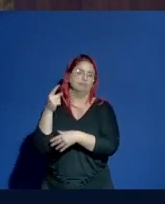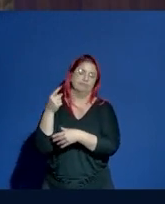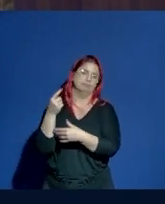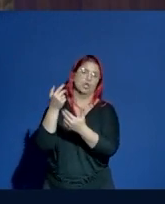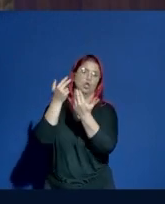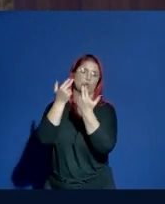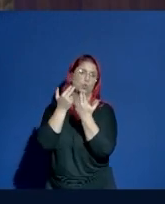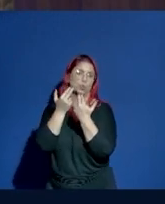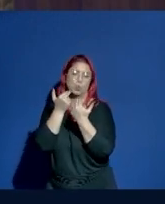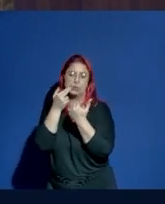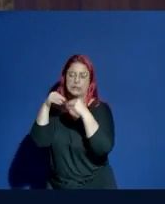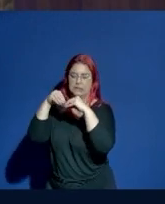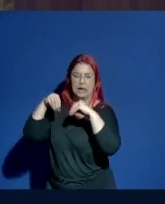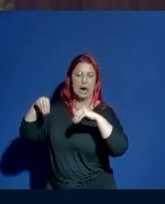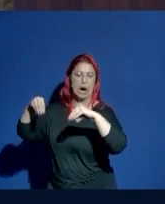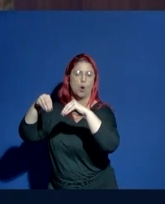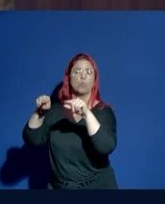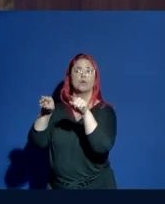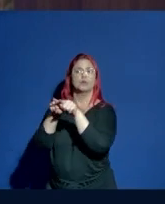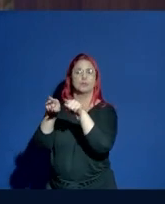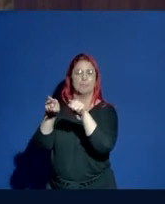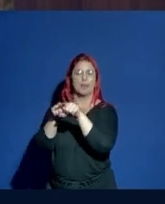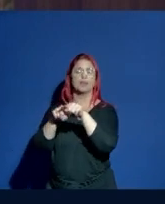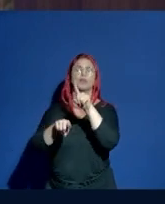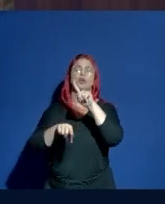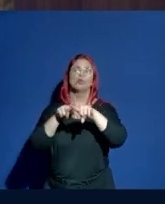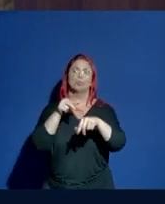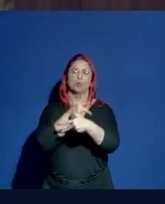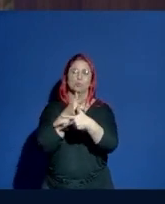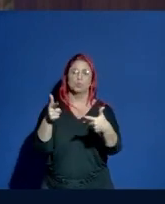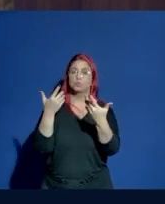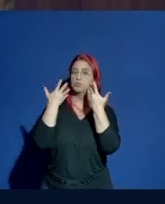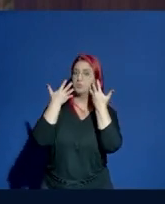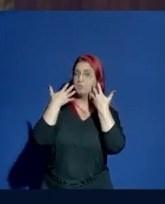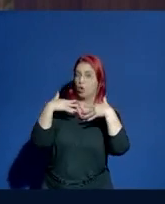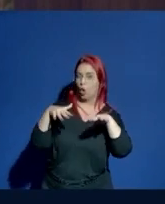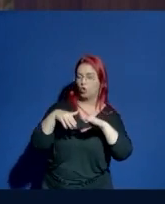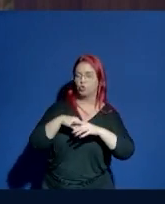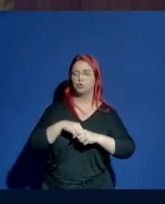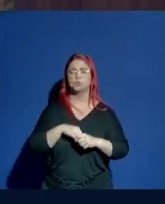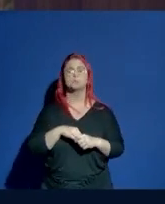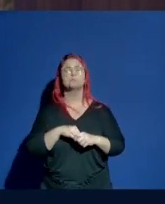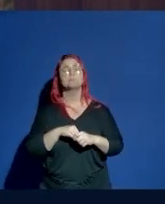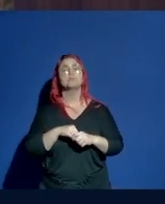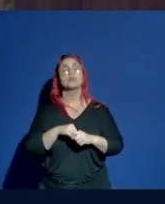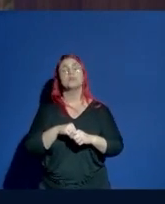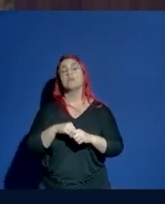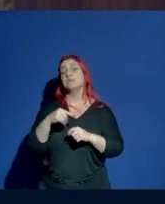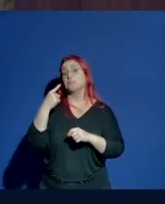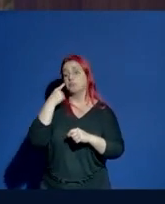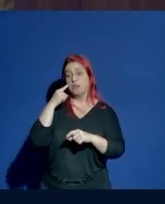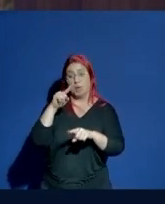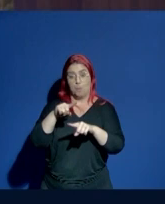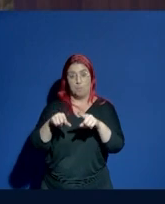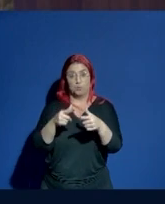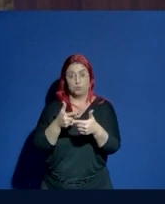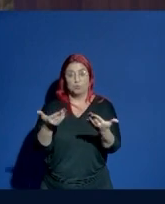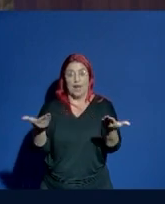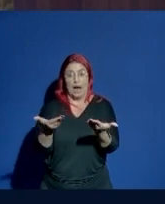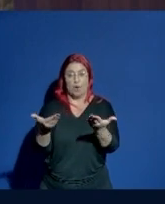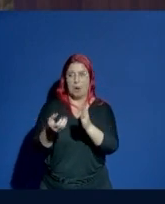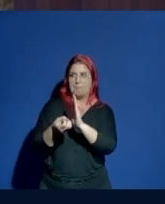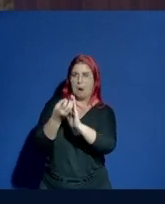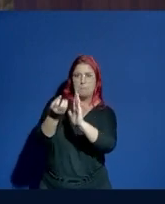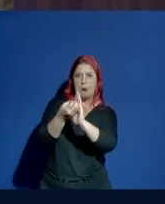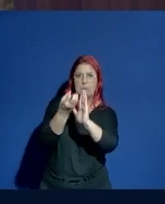nutrição e defensivos biológicos, fazendo uma correlação do aumento de produtividade que esses produtos hoje trazem para a